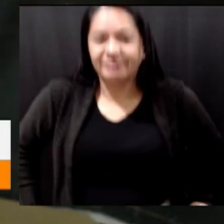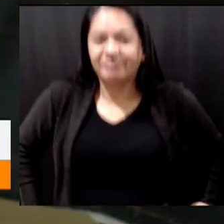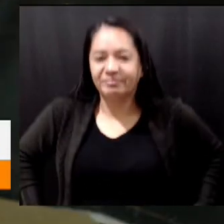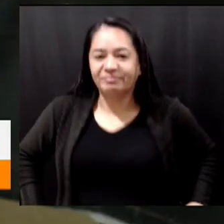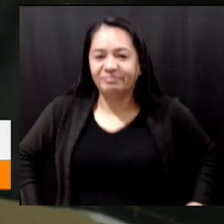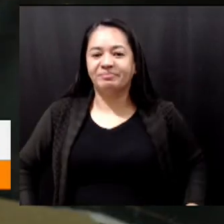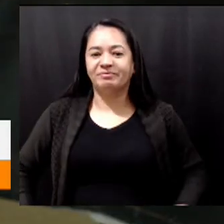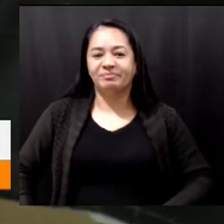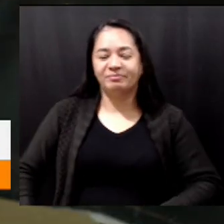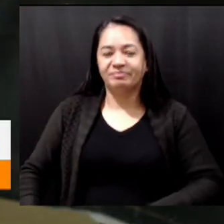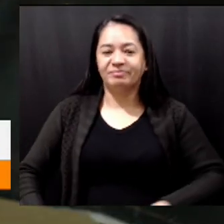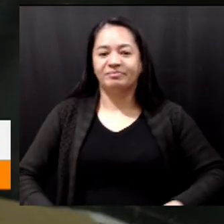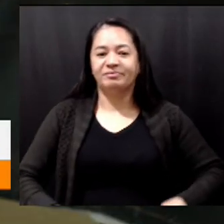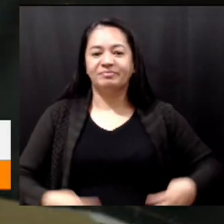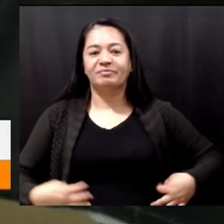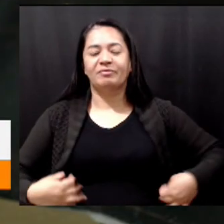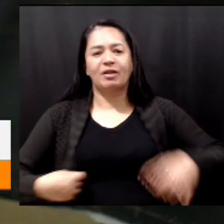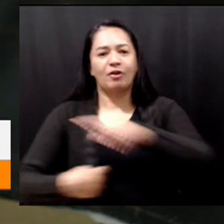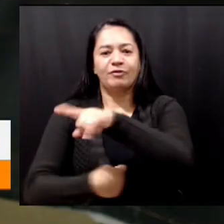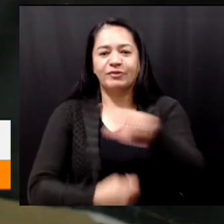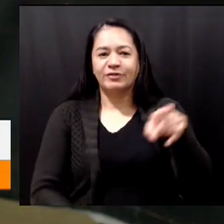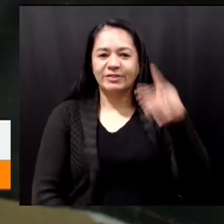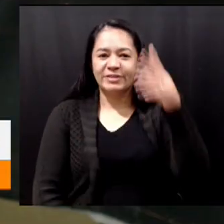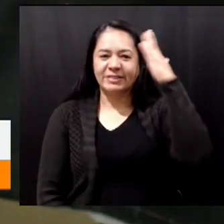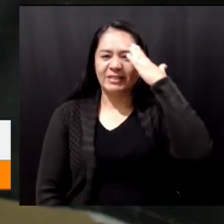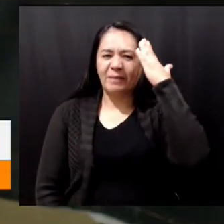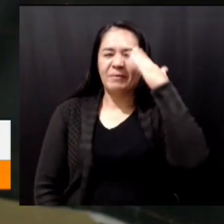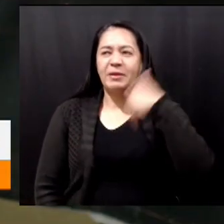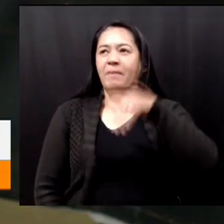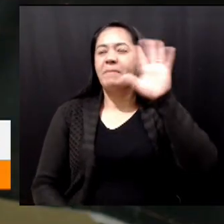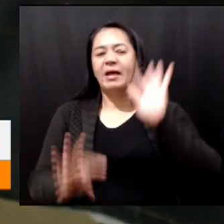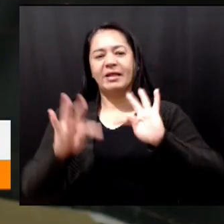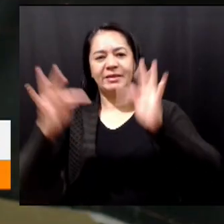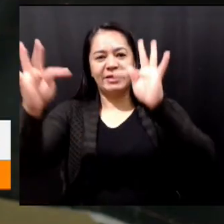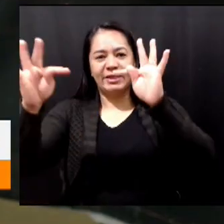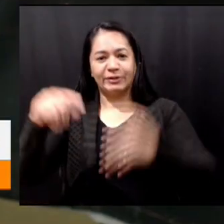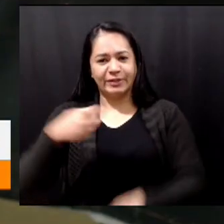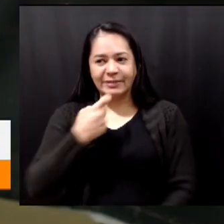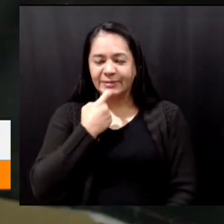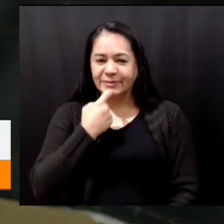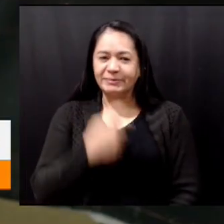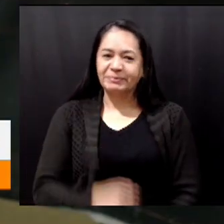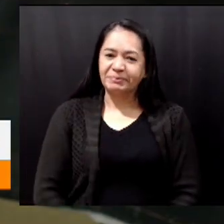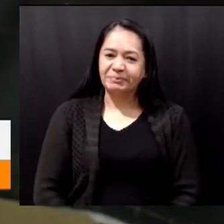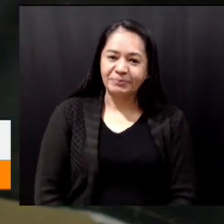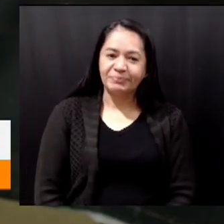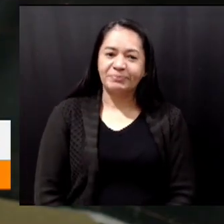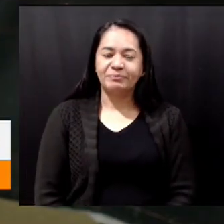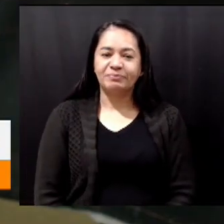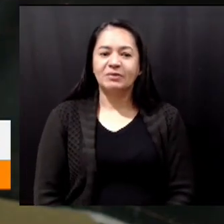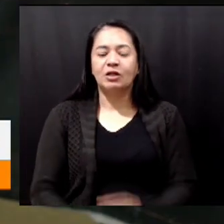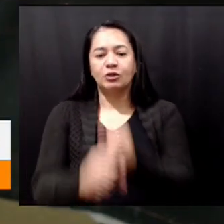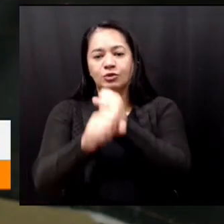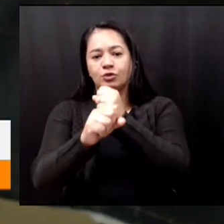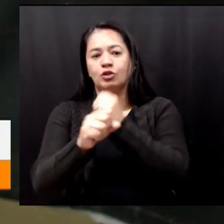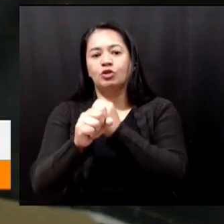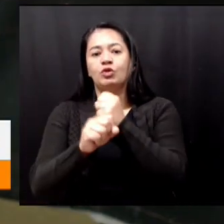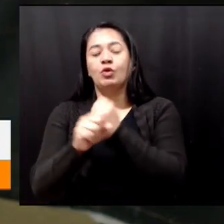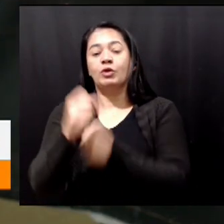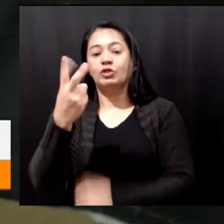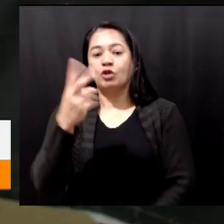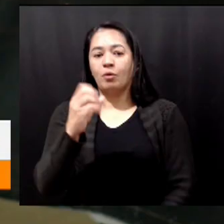pouquinho mais sobre essa tecnologia que tem aqui na cidade de Campinas, né? Em 2021, Campinas instituiu a